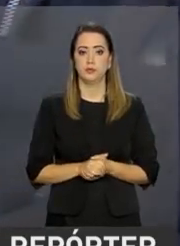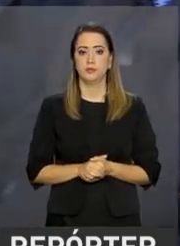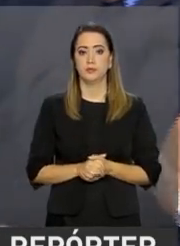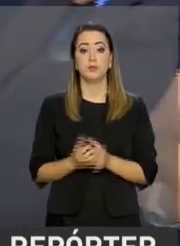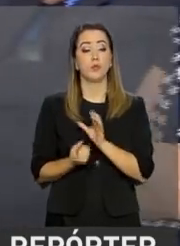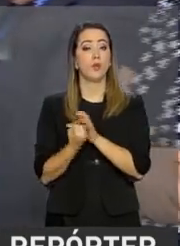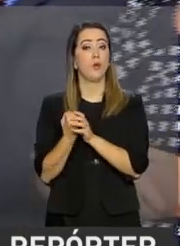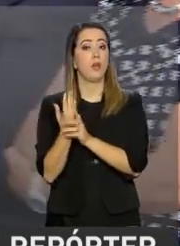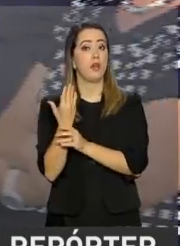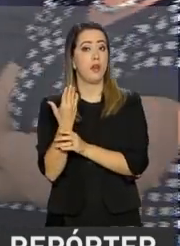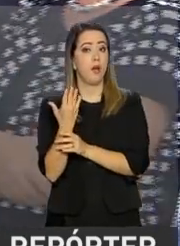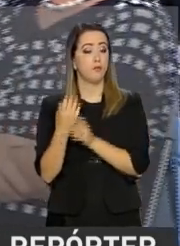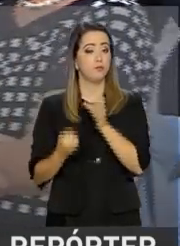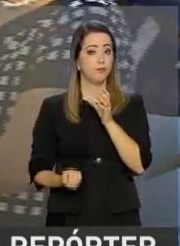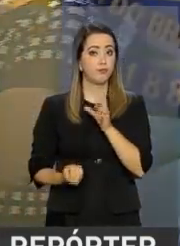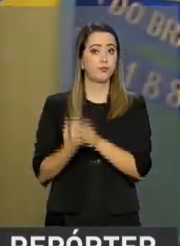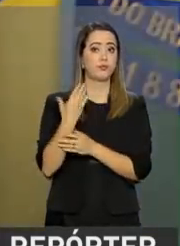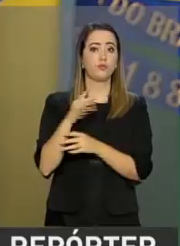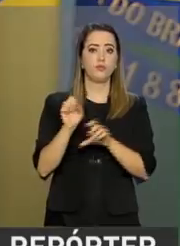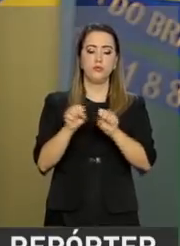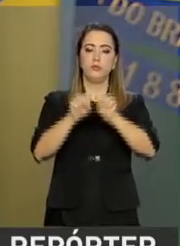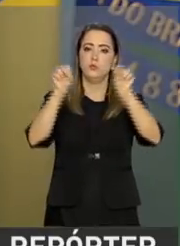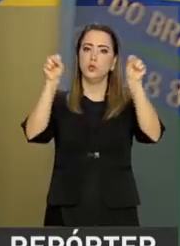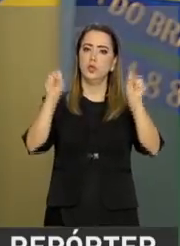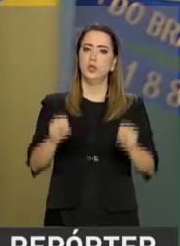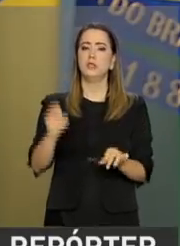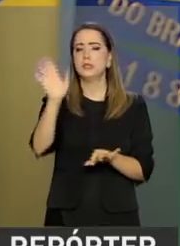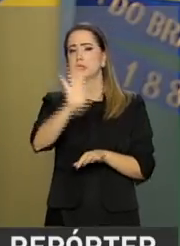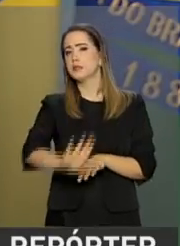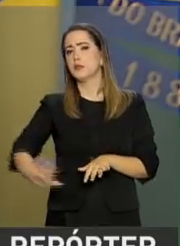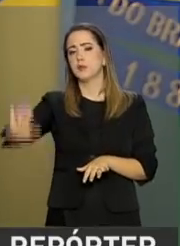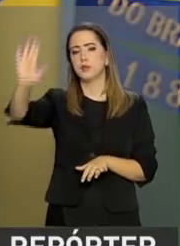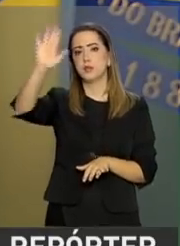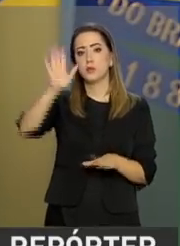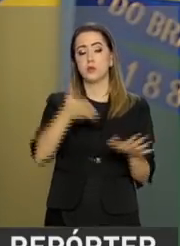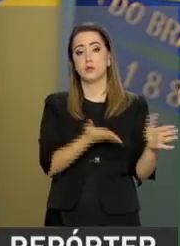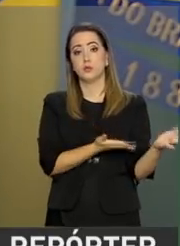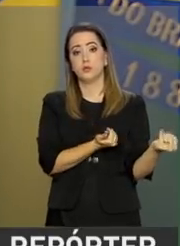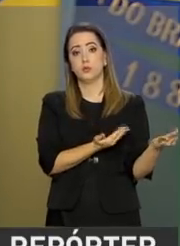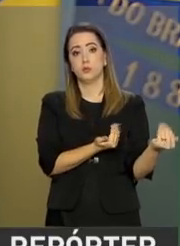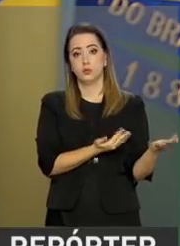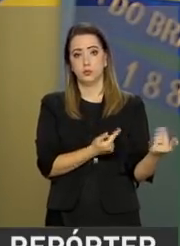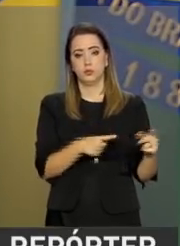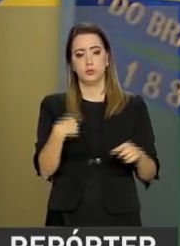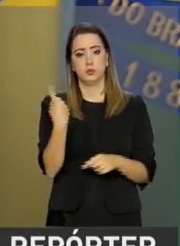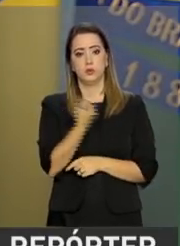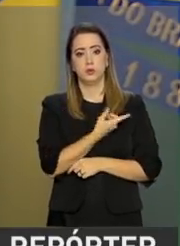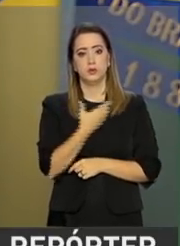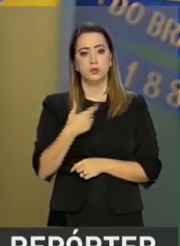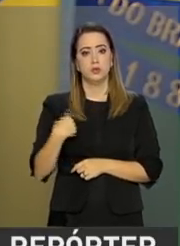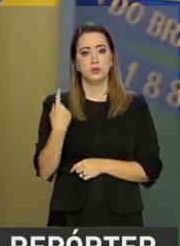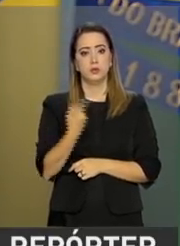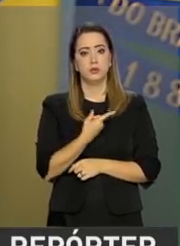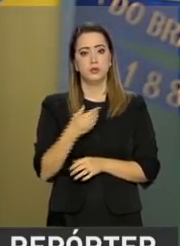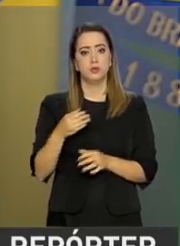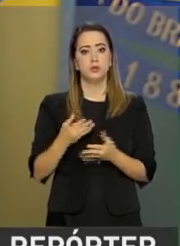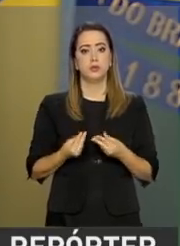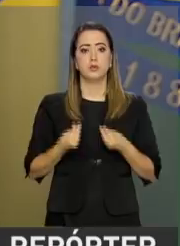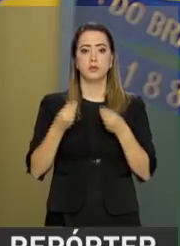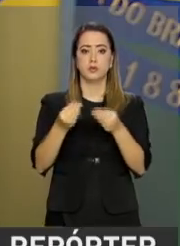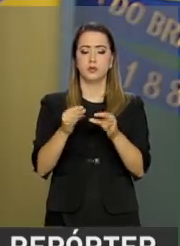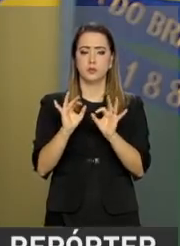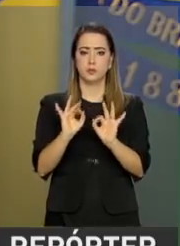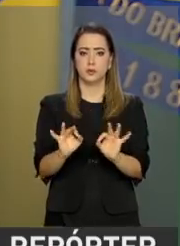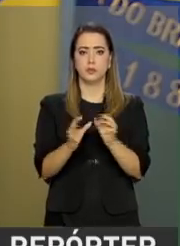ganhar esse sistema nacional da juventude nós acabamos por assegurar